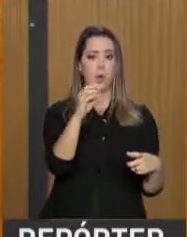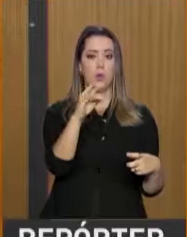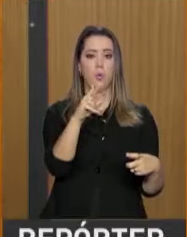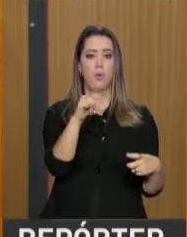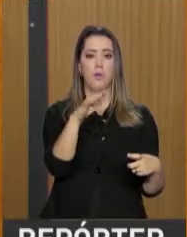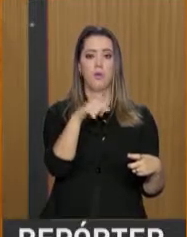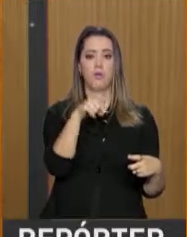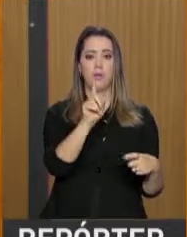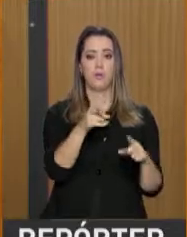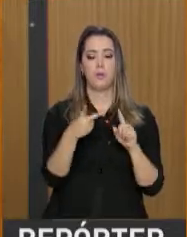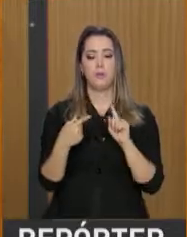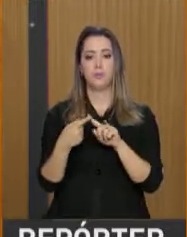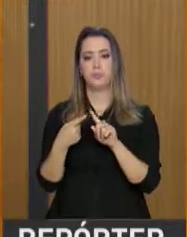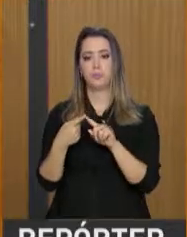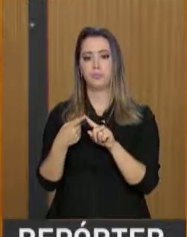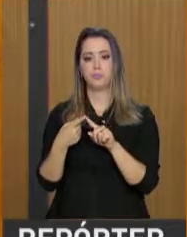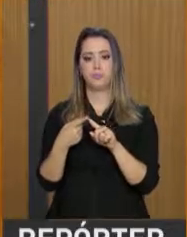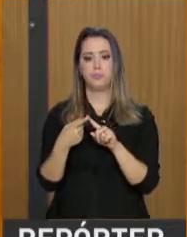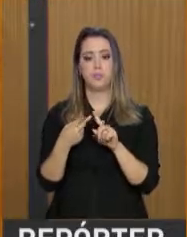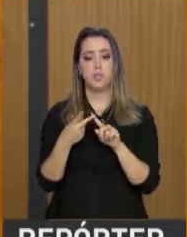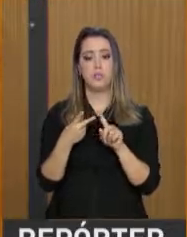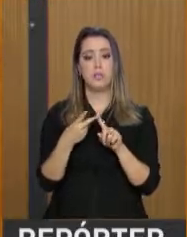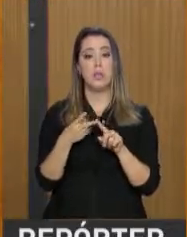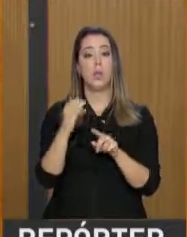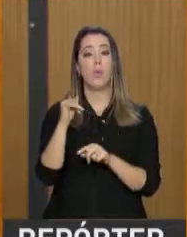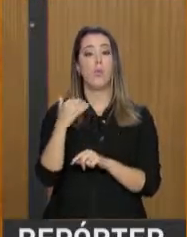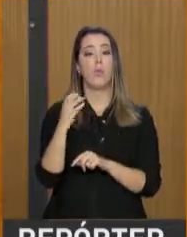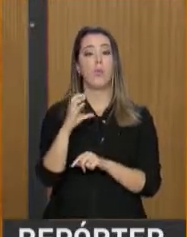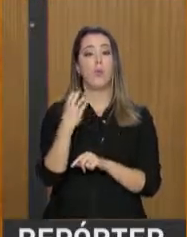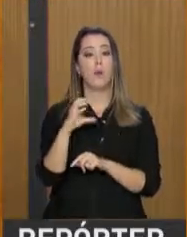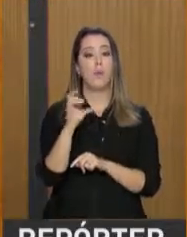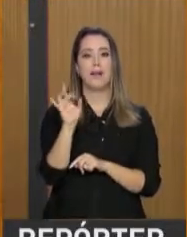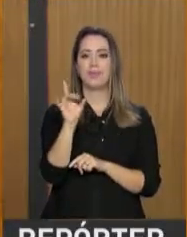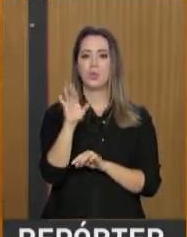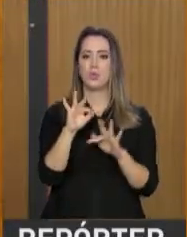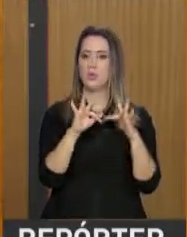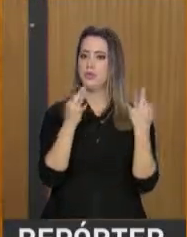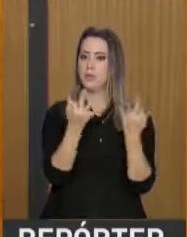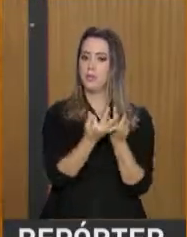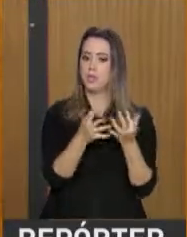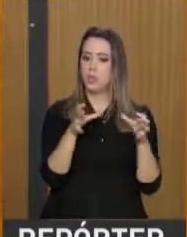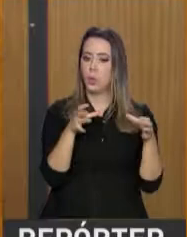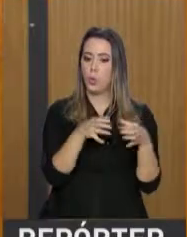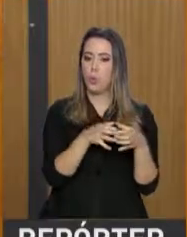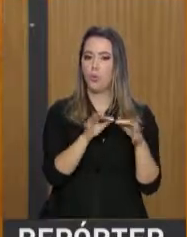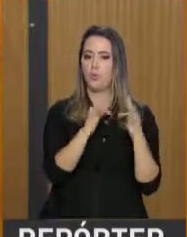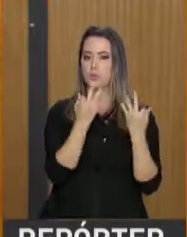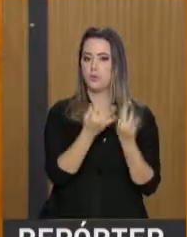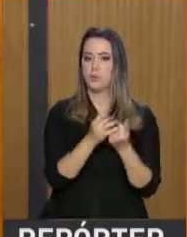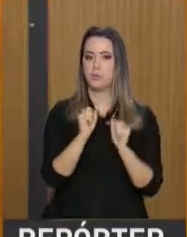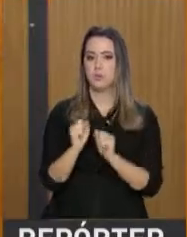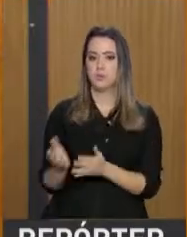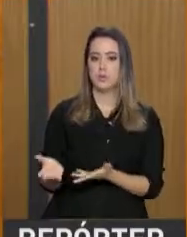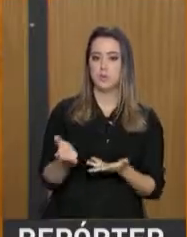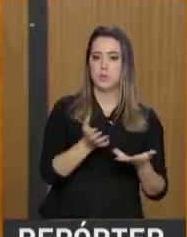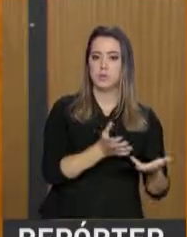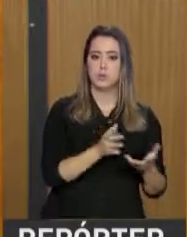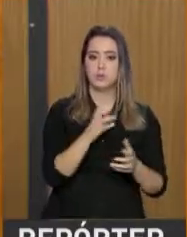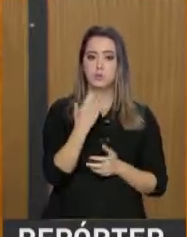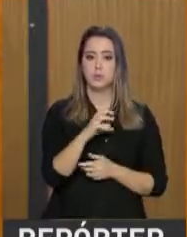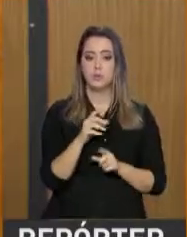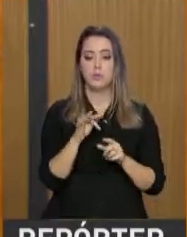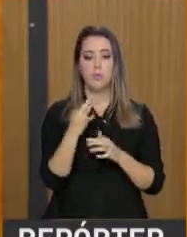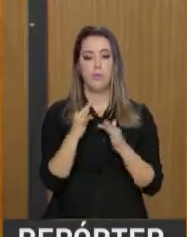tem abrigamento para a família então esse já entra no critério podemos levar famílias são